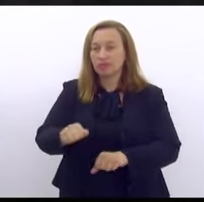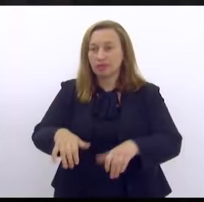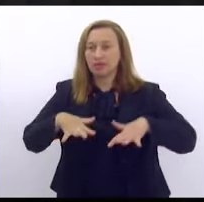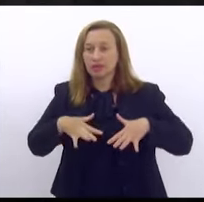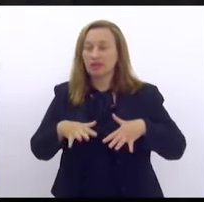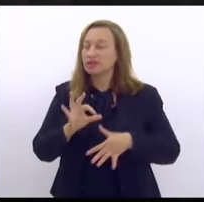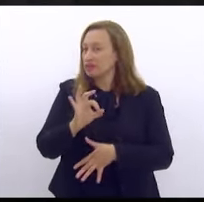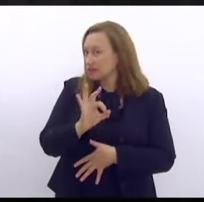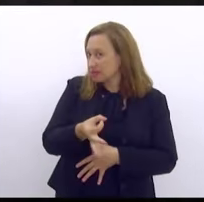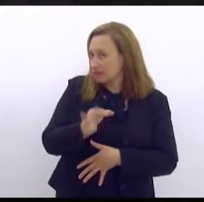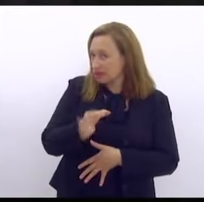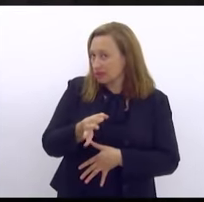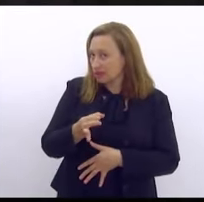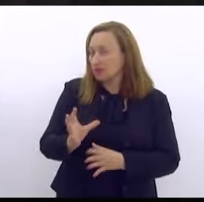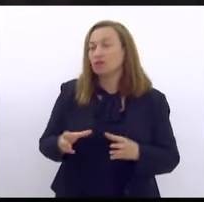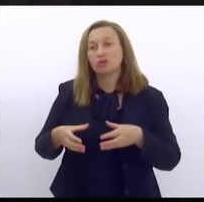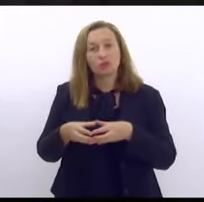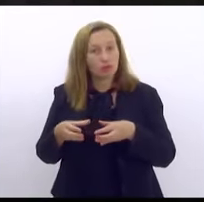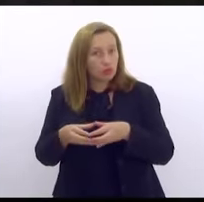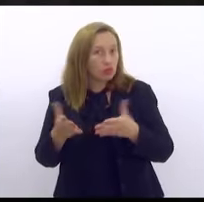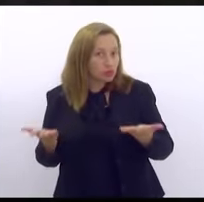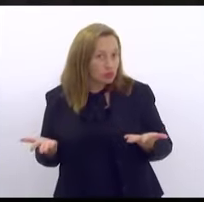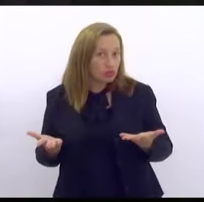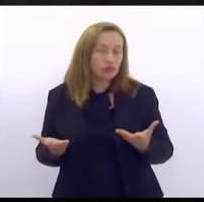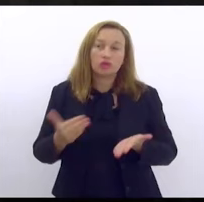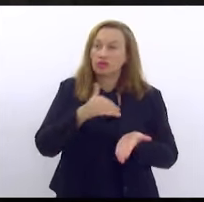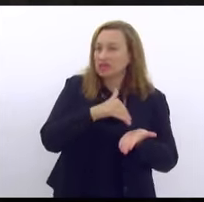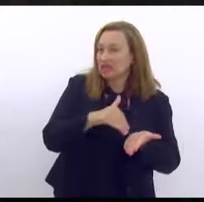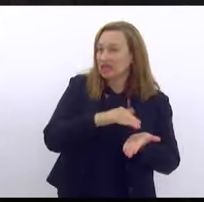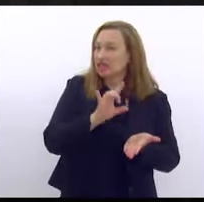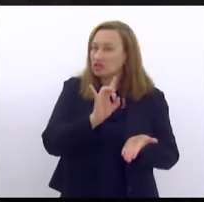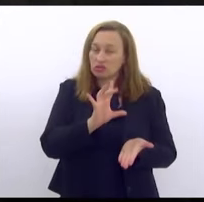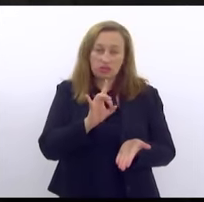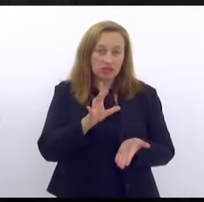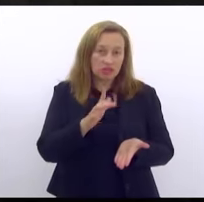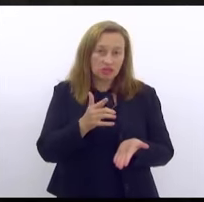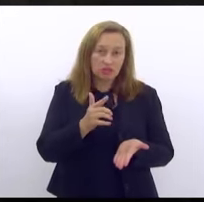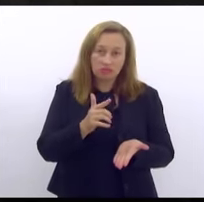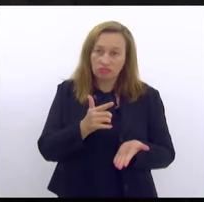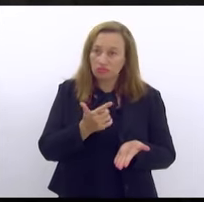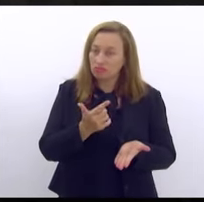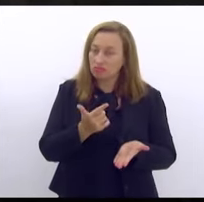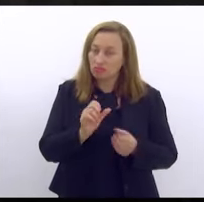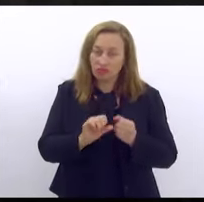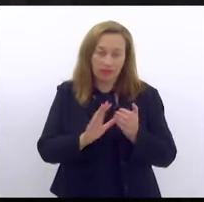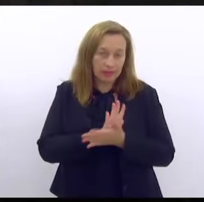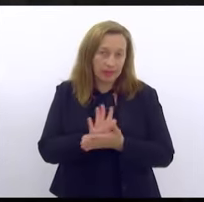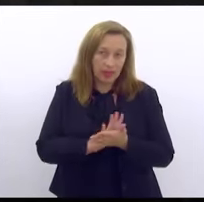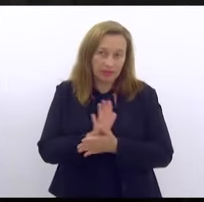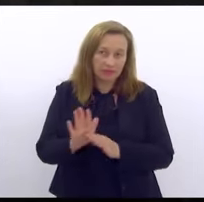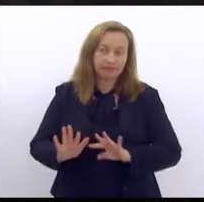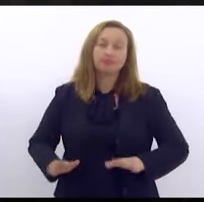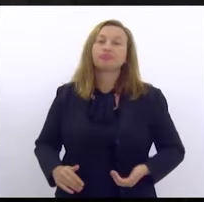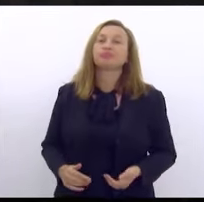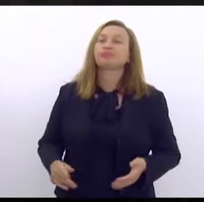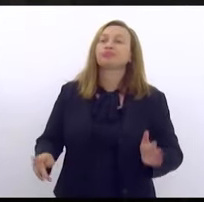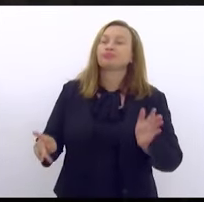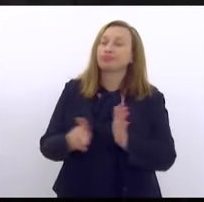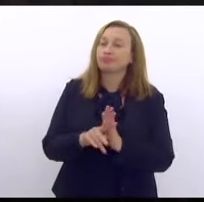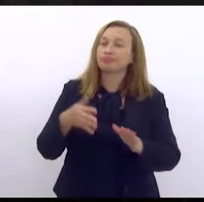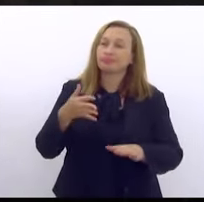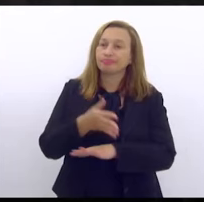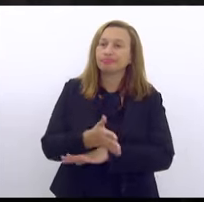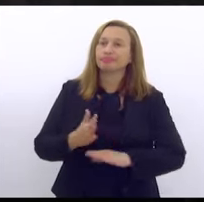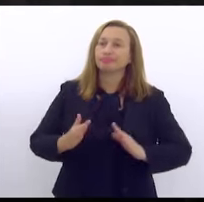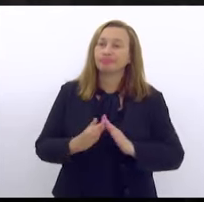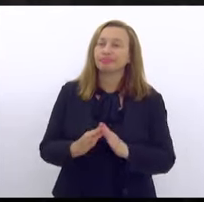e evidentemente as equipes, né? Porque o secretário sozinho, sem equipe, não faz nada. E o projeto chega na